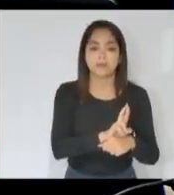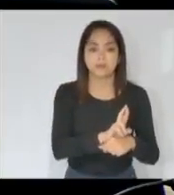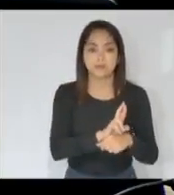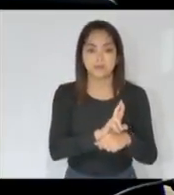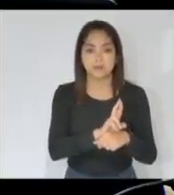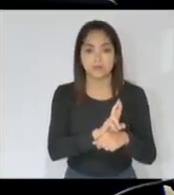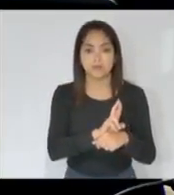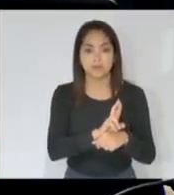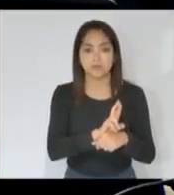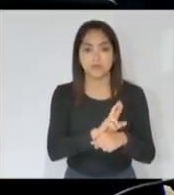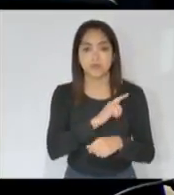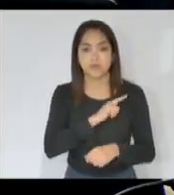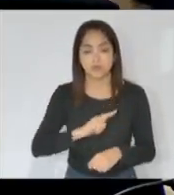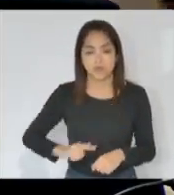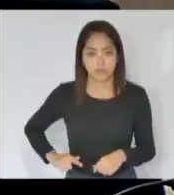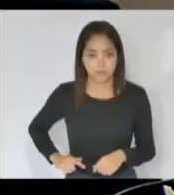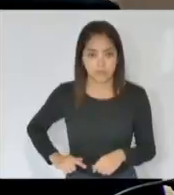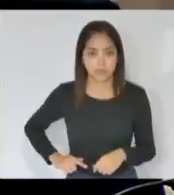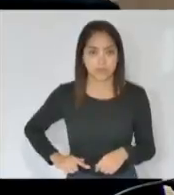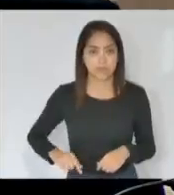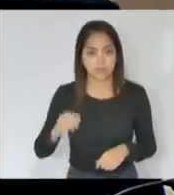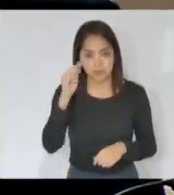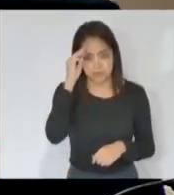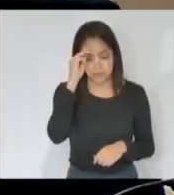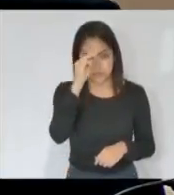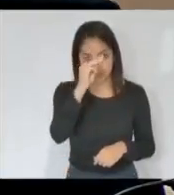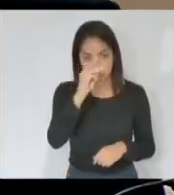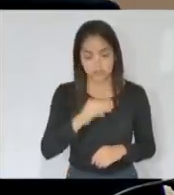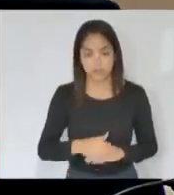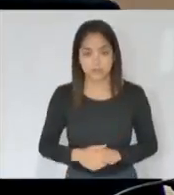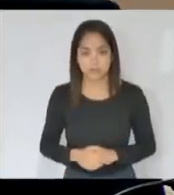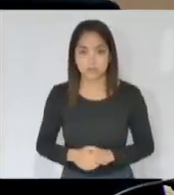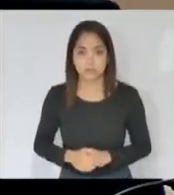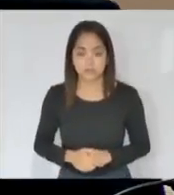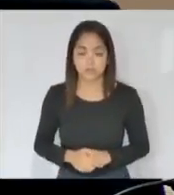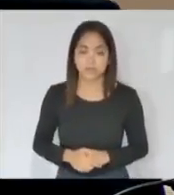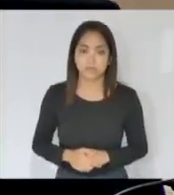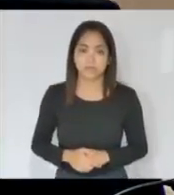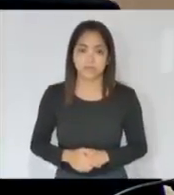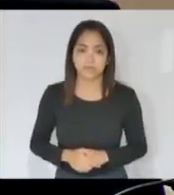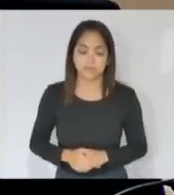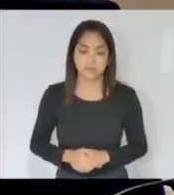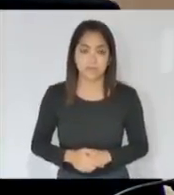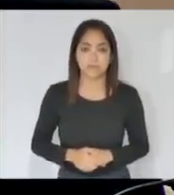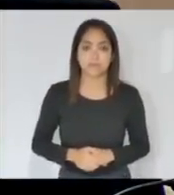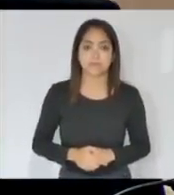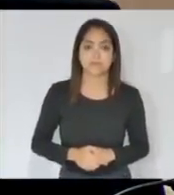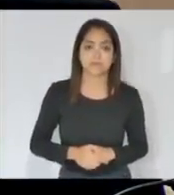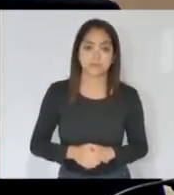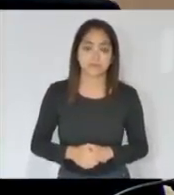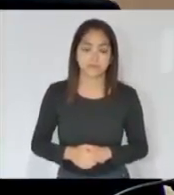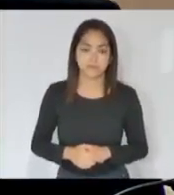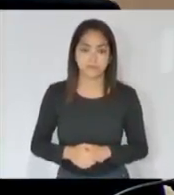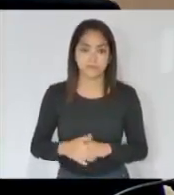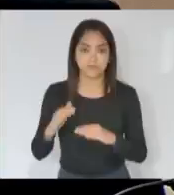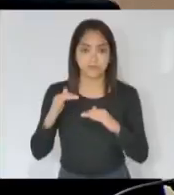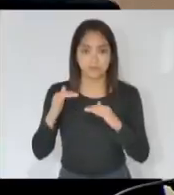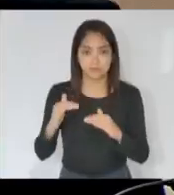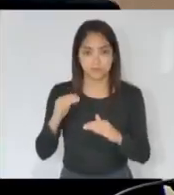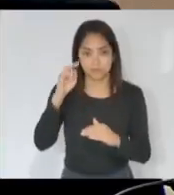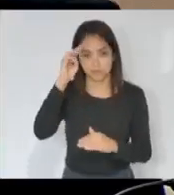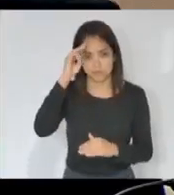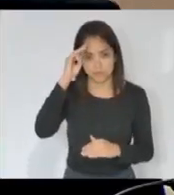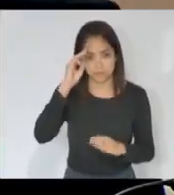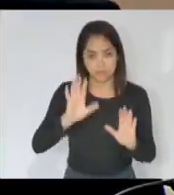excelentíssimo senhor governador do Estado de Santa Catarina, Carlos Moisés da Silva. Excelentíssimo senhor subcomandante-geral do Corpo